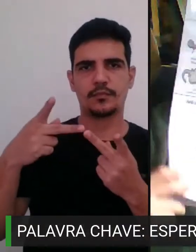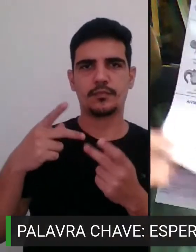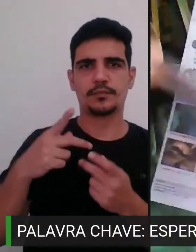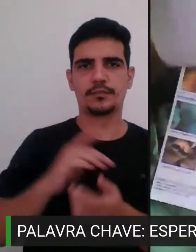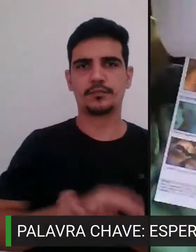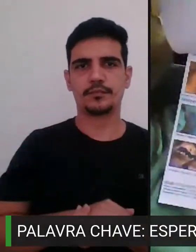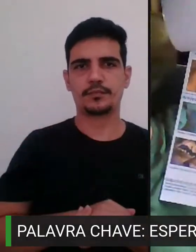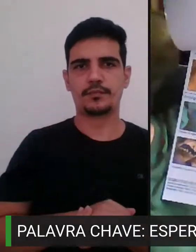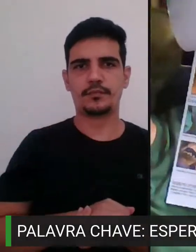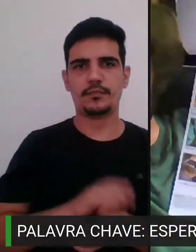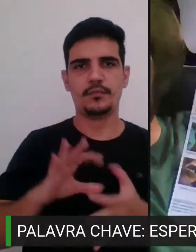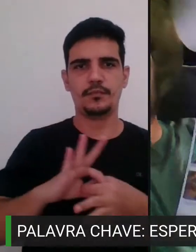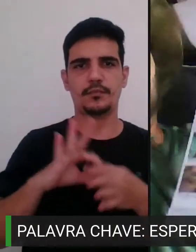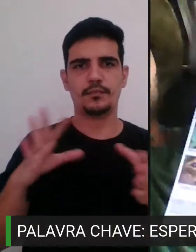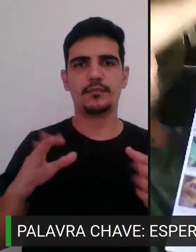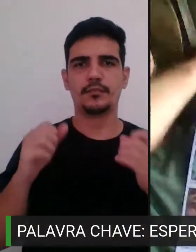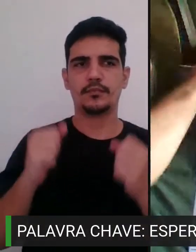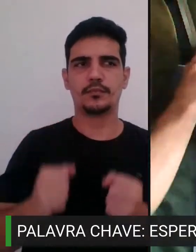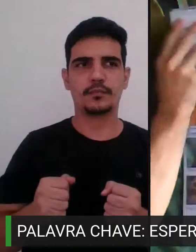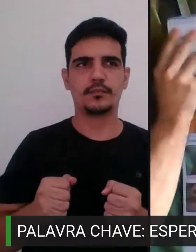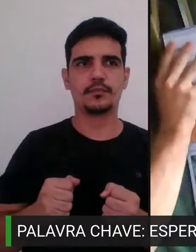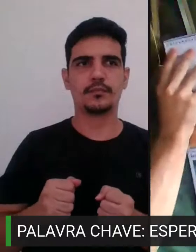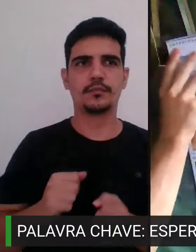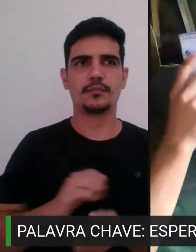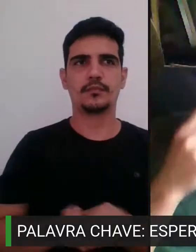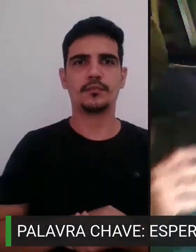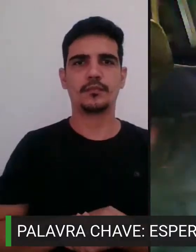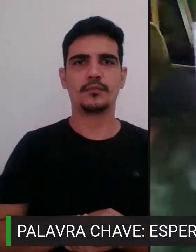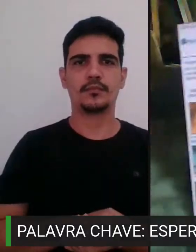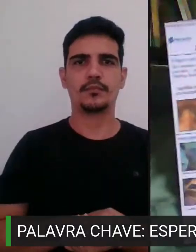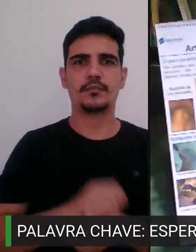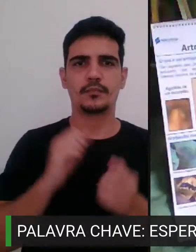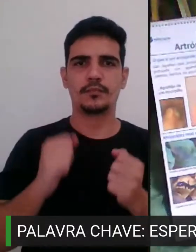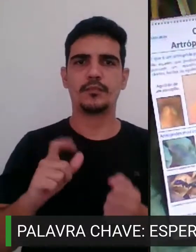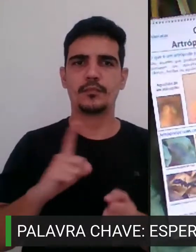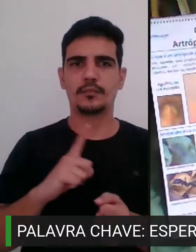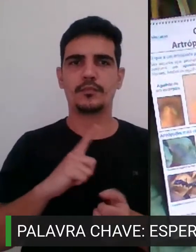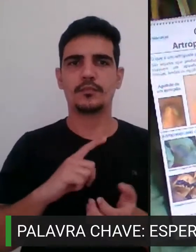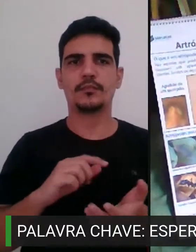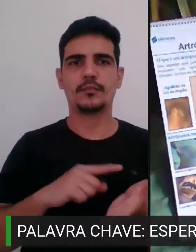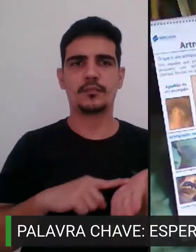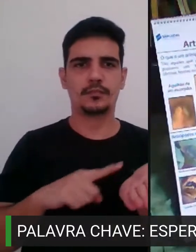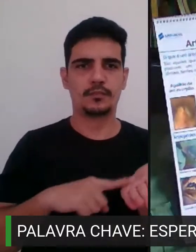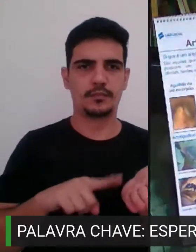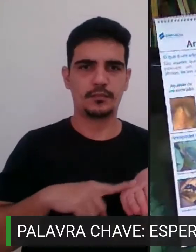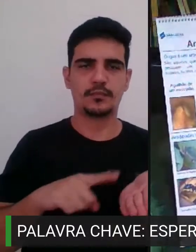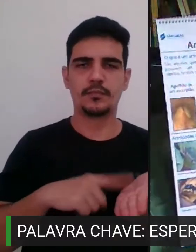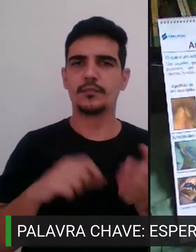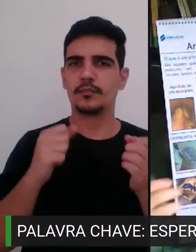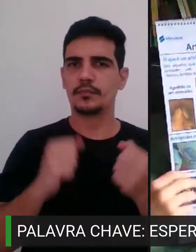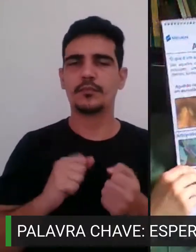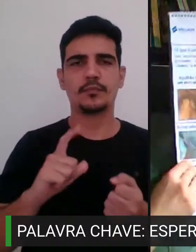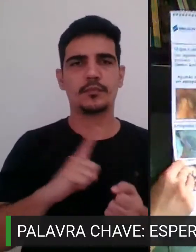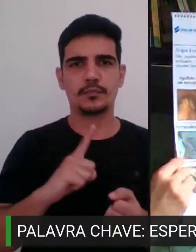um manual que você pode ter no celular, tá? Você pode ter esse